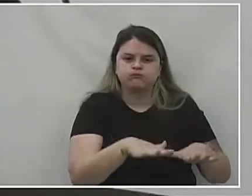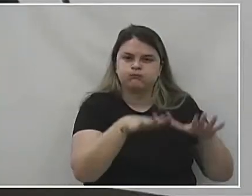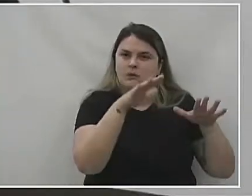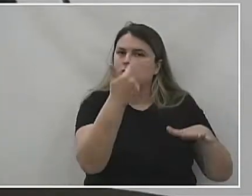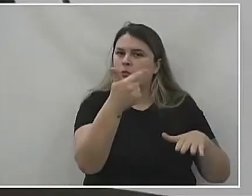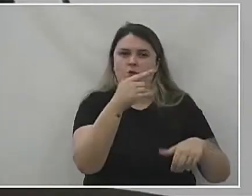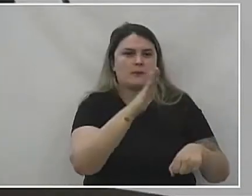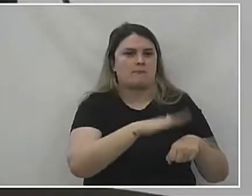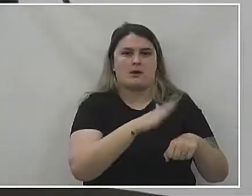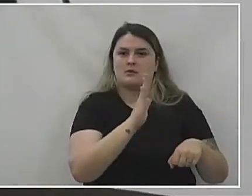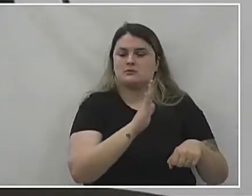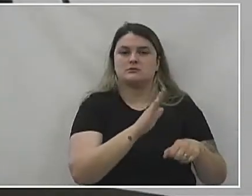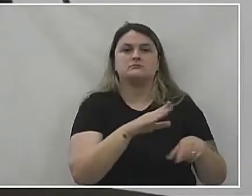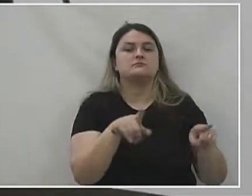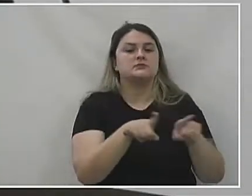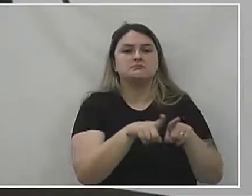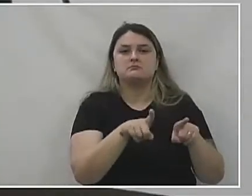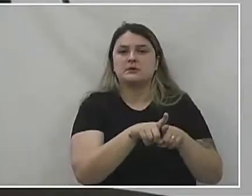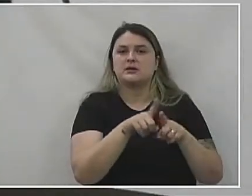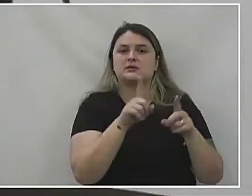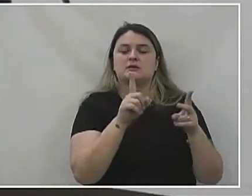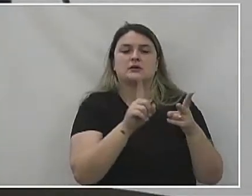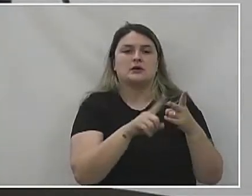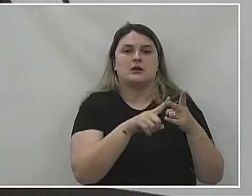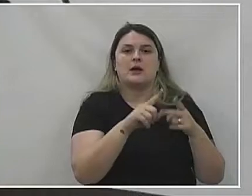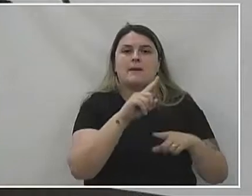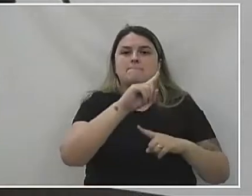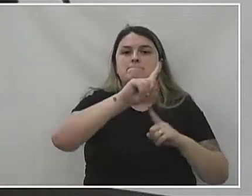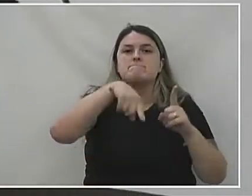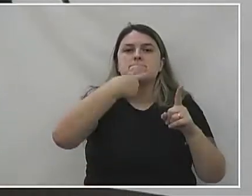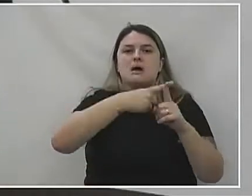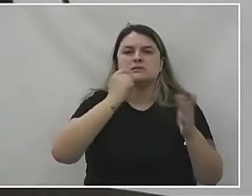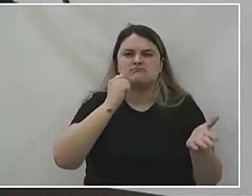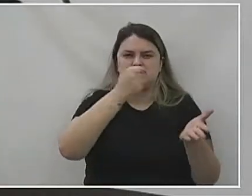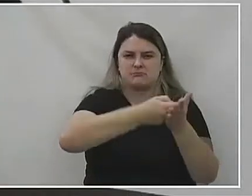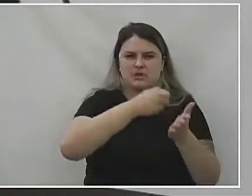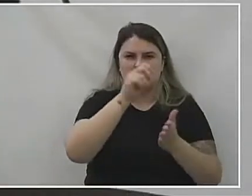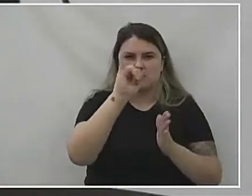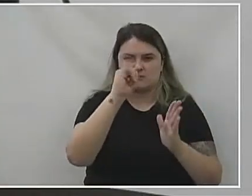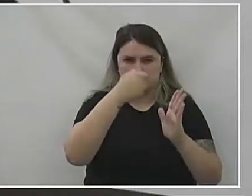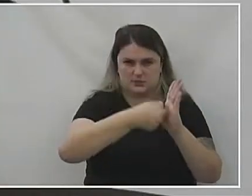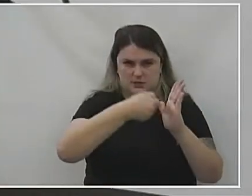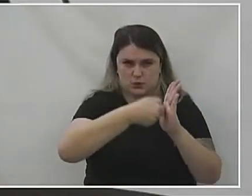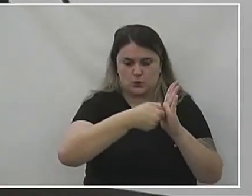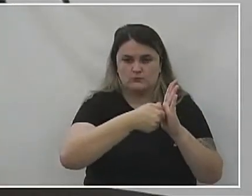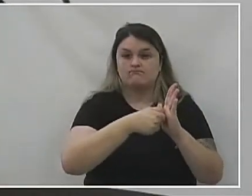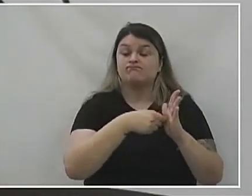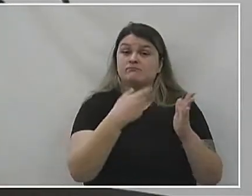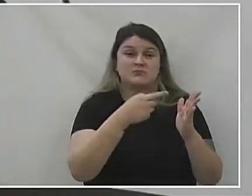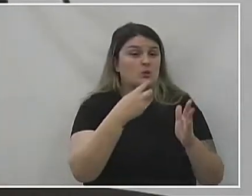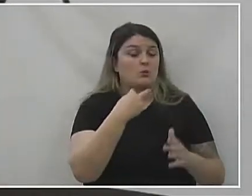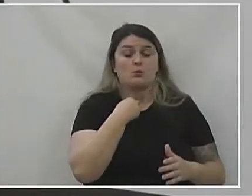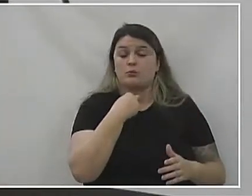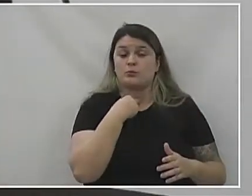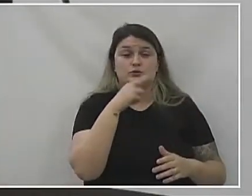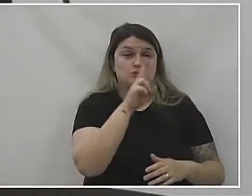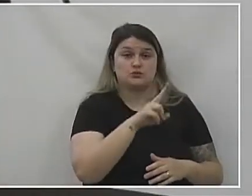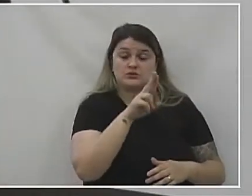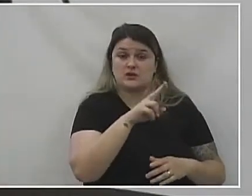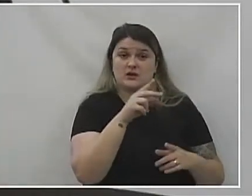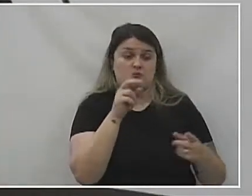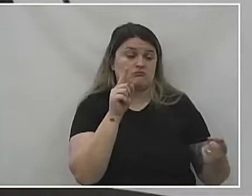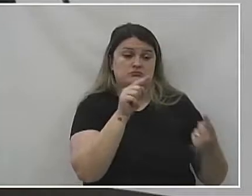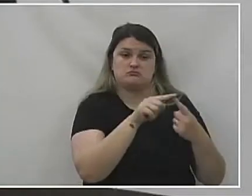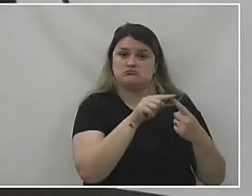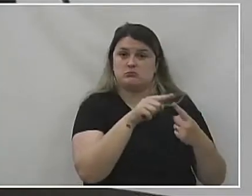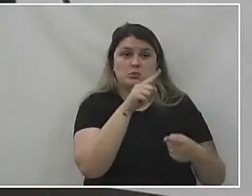mais a sobre a qualidade essa proposta não tem também a questão do aumento do IPTU até porque era um instrumento que não pode ser utilizado para esse tipo de